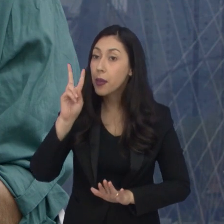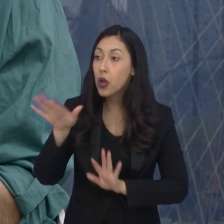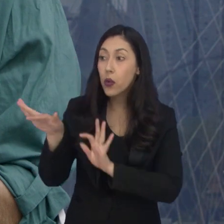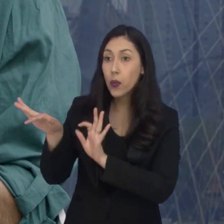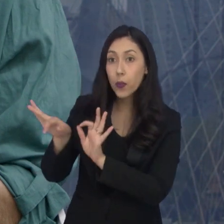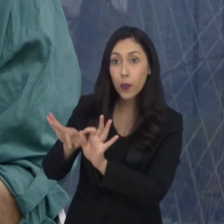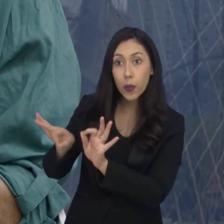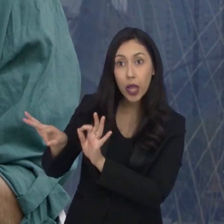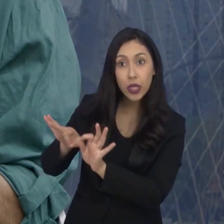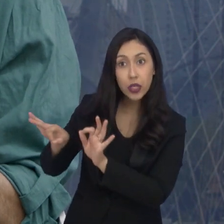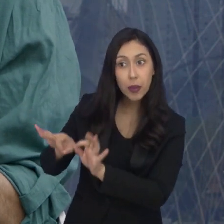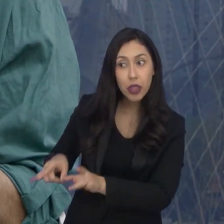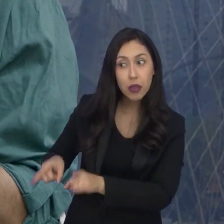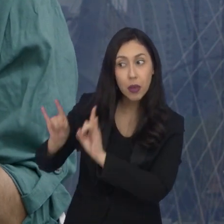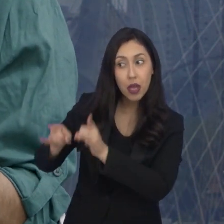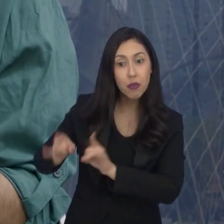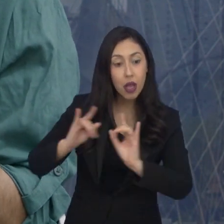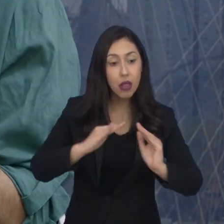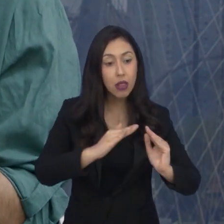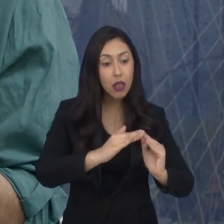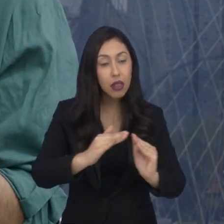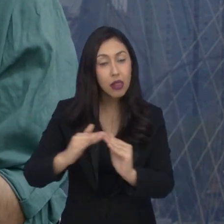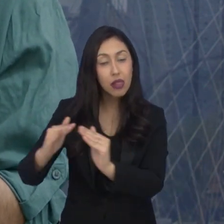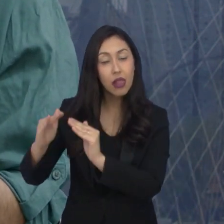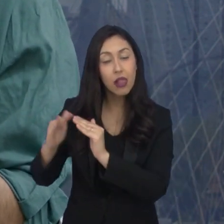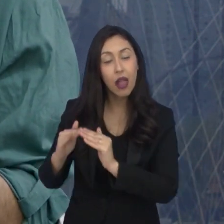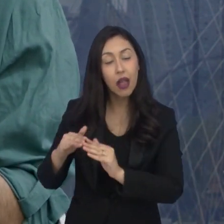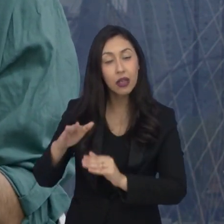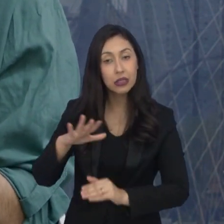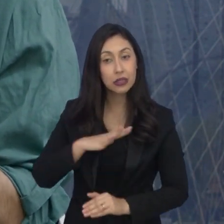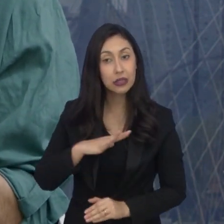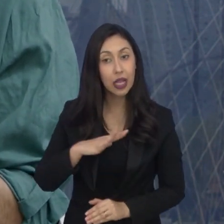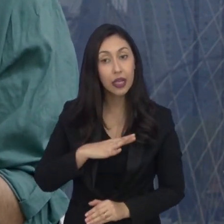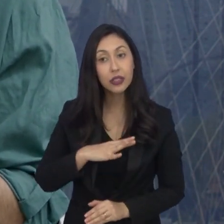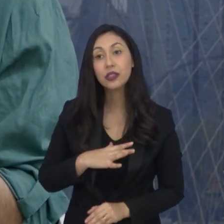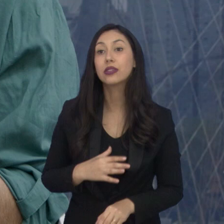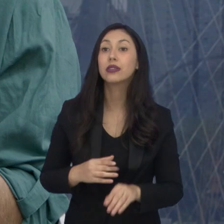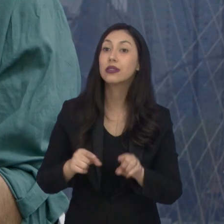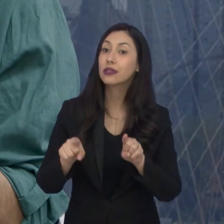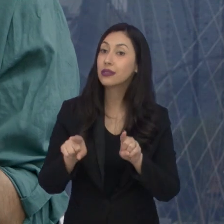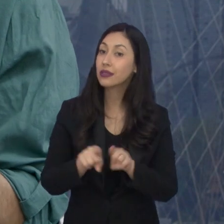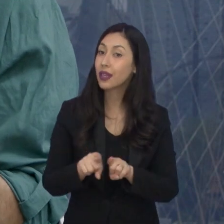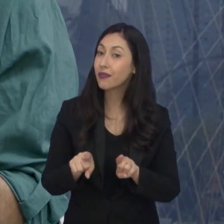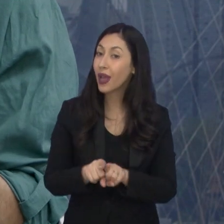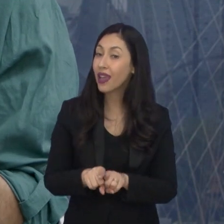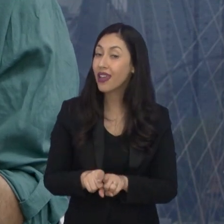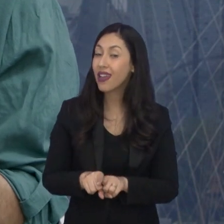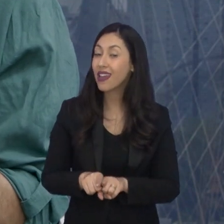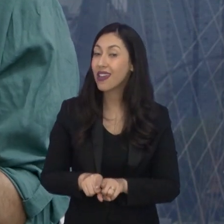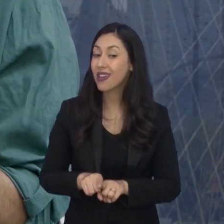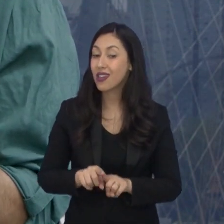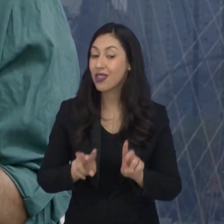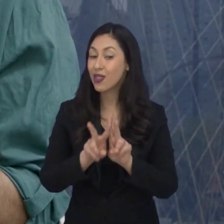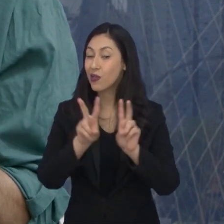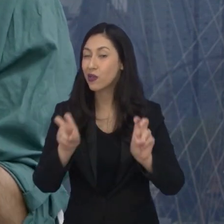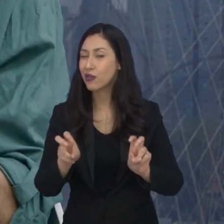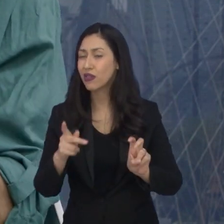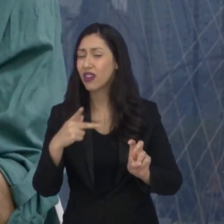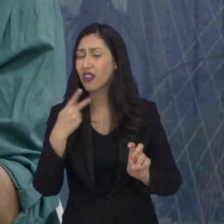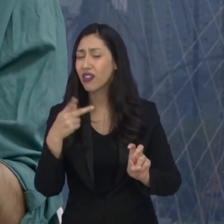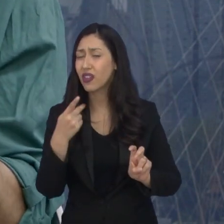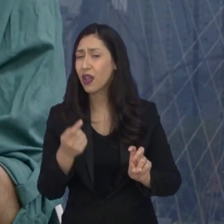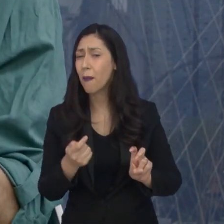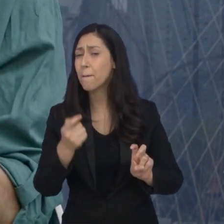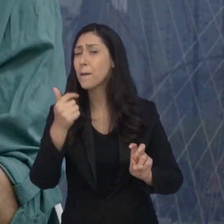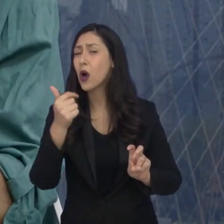planejamento urbano. E do planejamento urbano tem uma outra coisa que pouco se fala. Isso também é